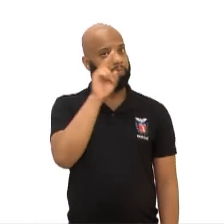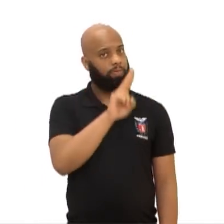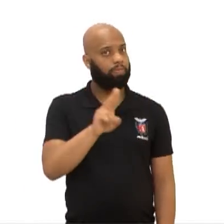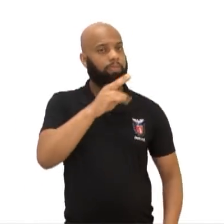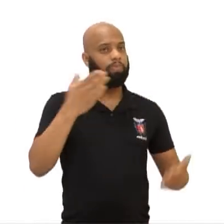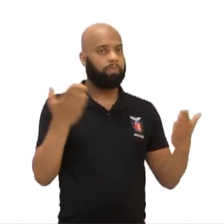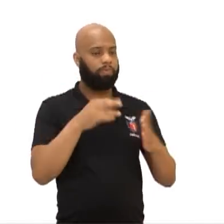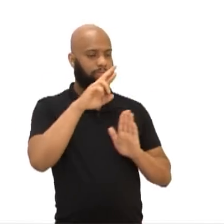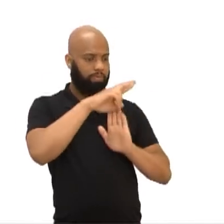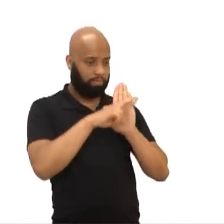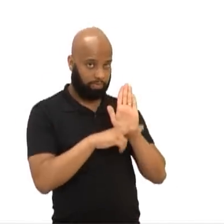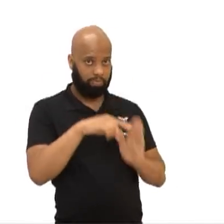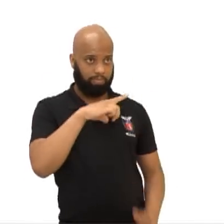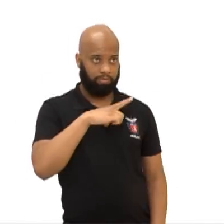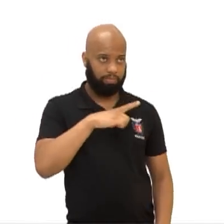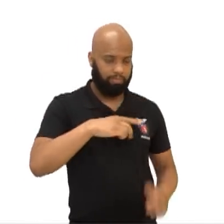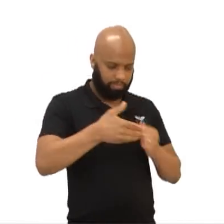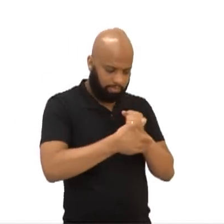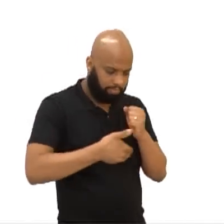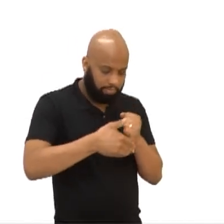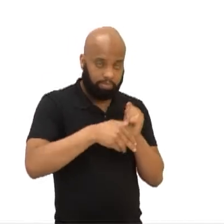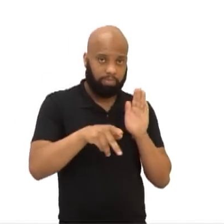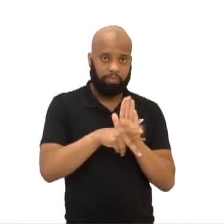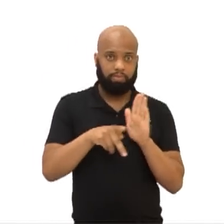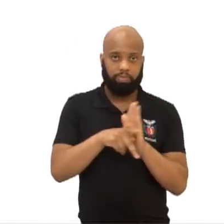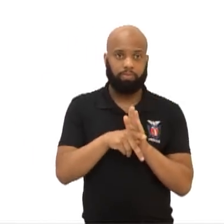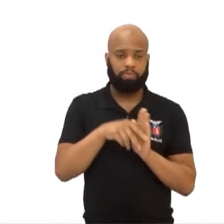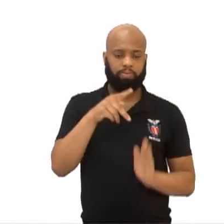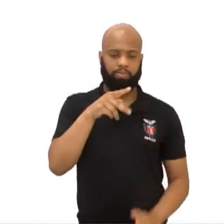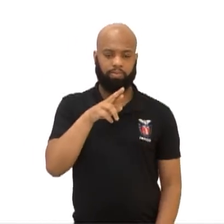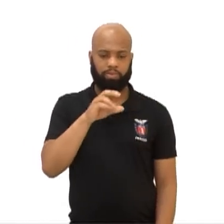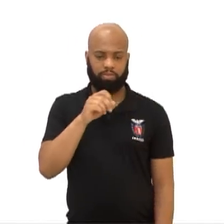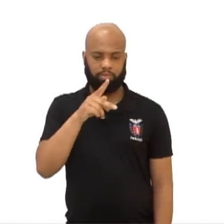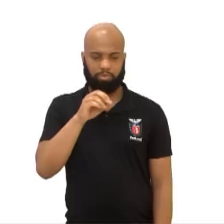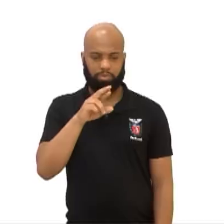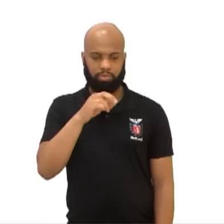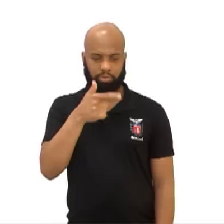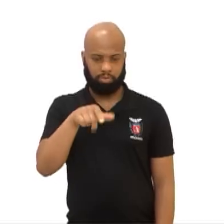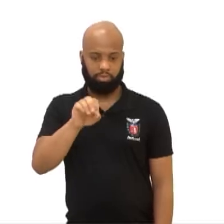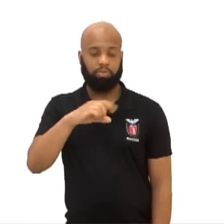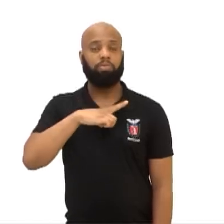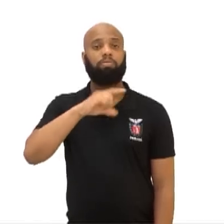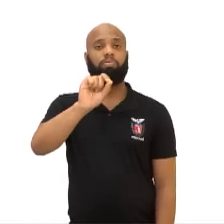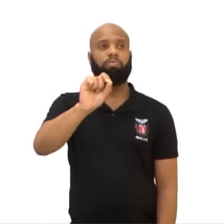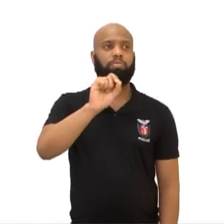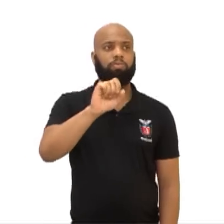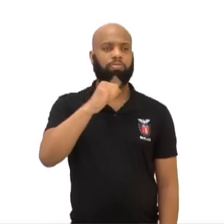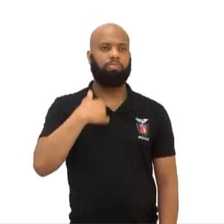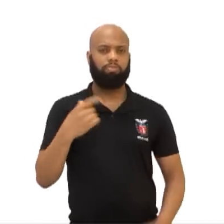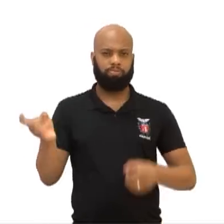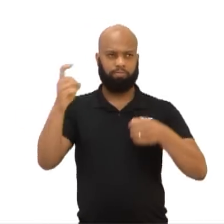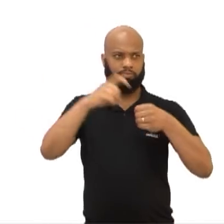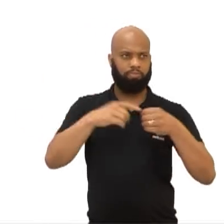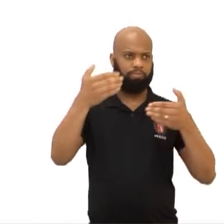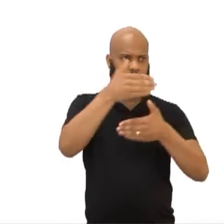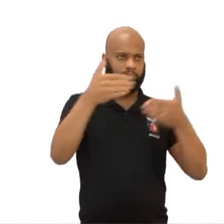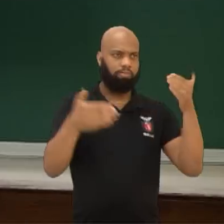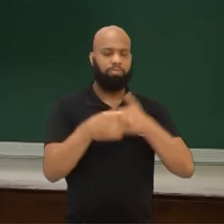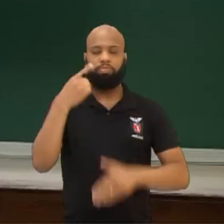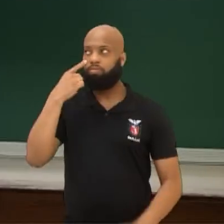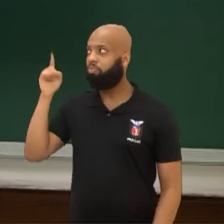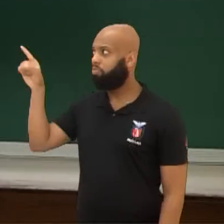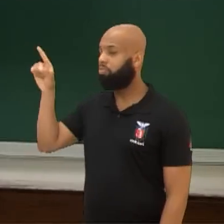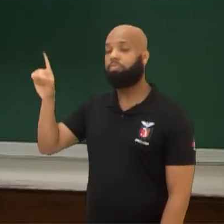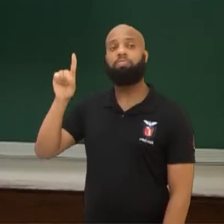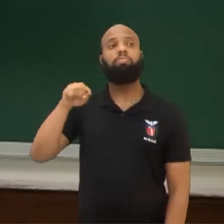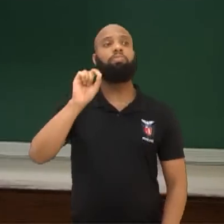essa propriedade fundamental das proporções, nós teremos, se eu voltar aqui, ó, você vai ver que